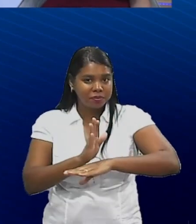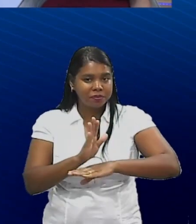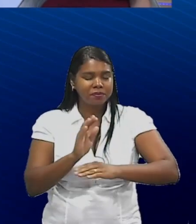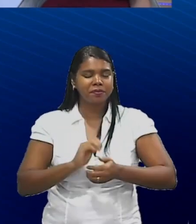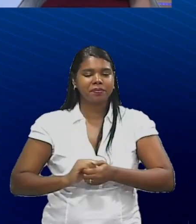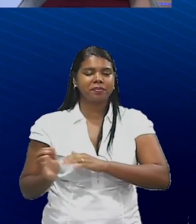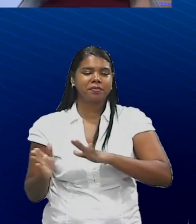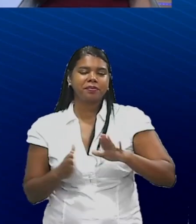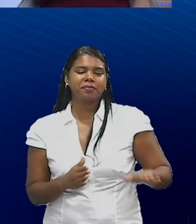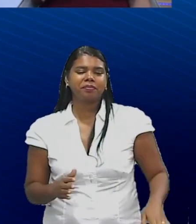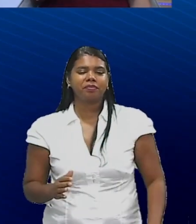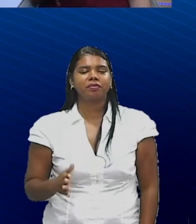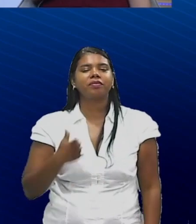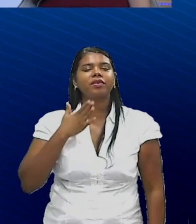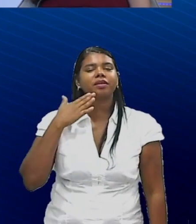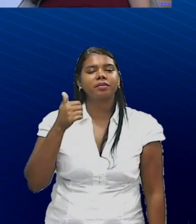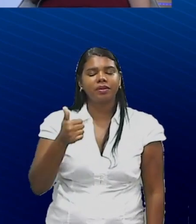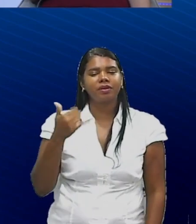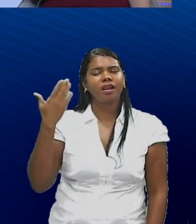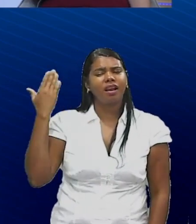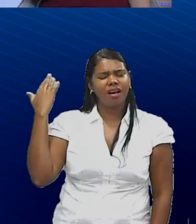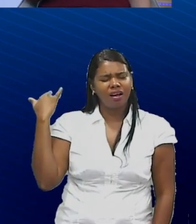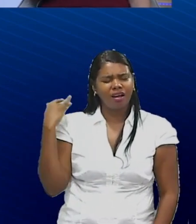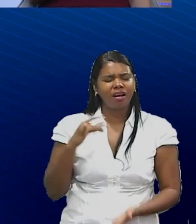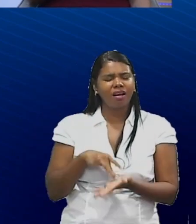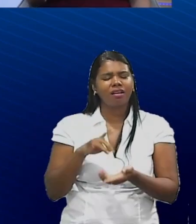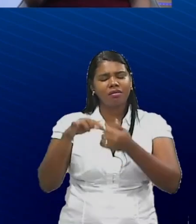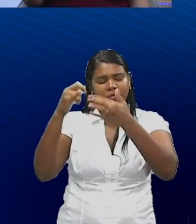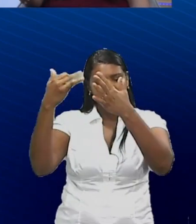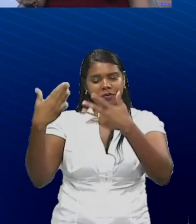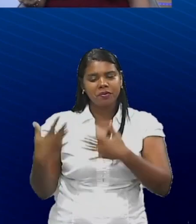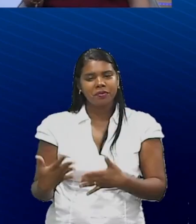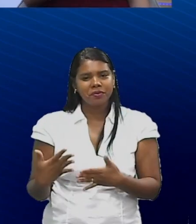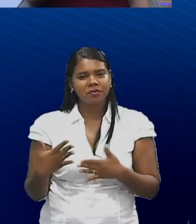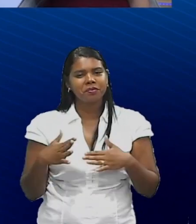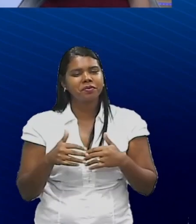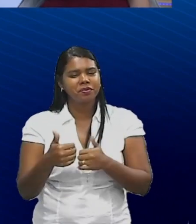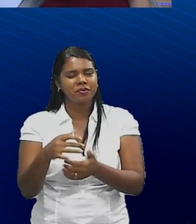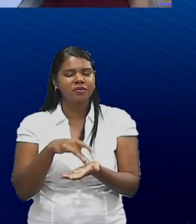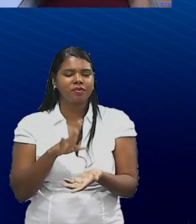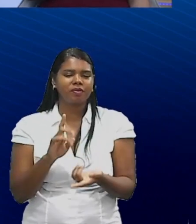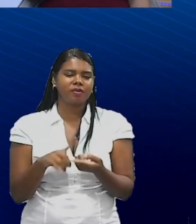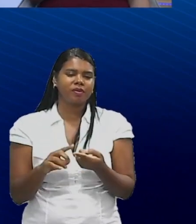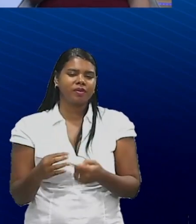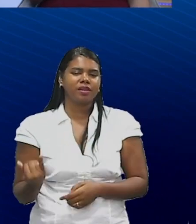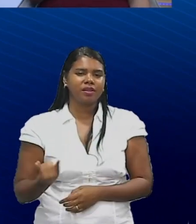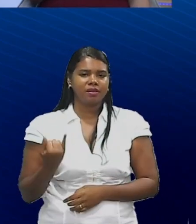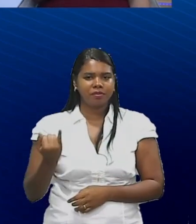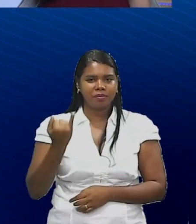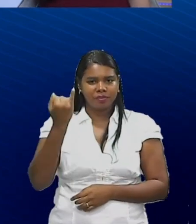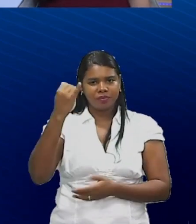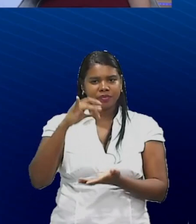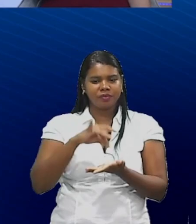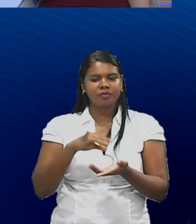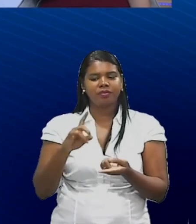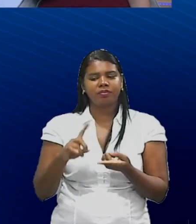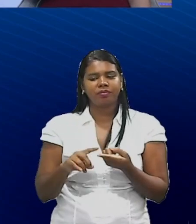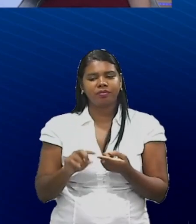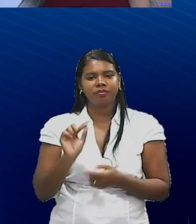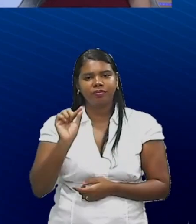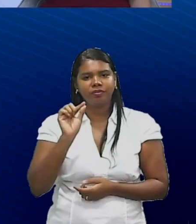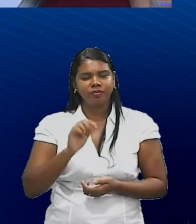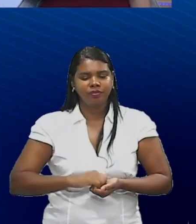O outro ponto é melhoria. Antigamente, a gente falava mais em melhoria contínua. Continua sendo importantíssima. Melhoria contínua é o